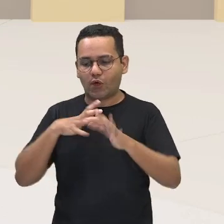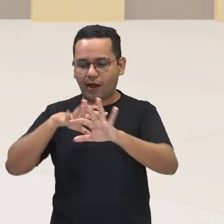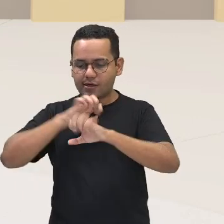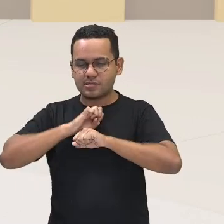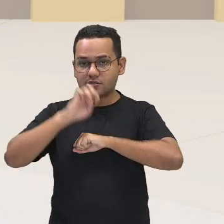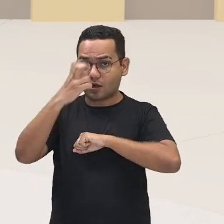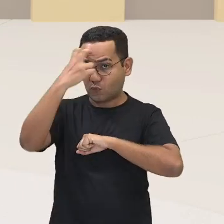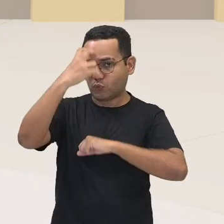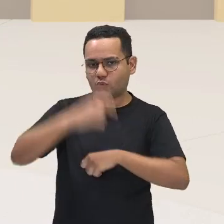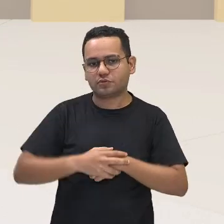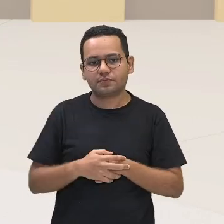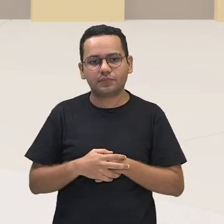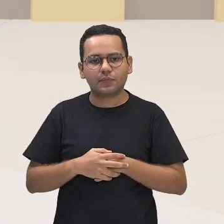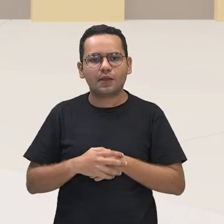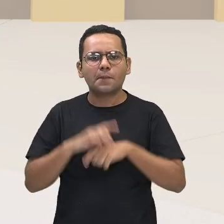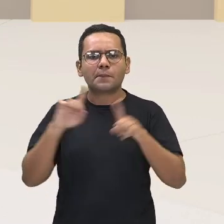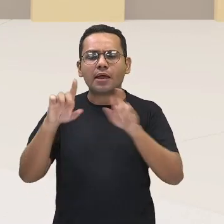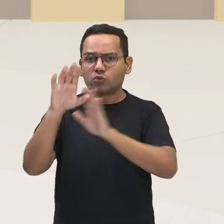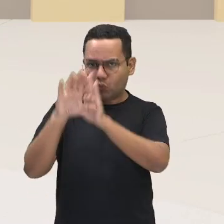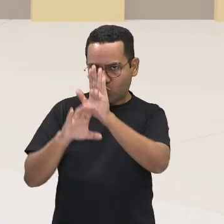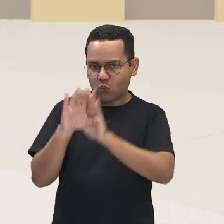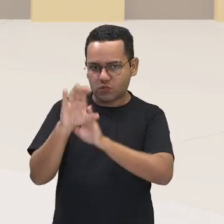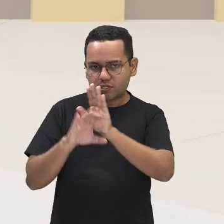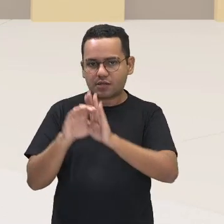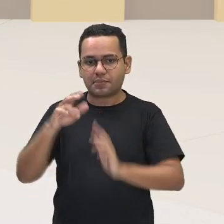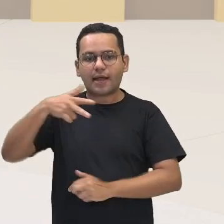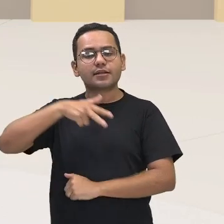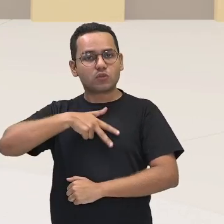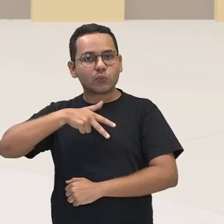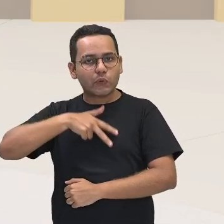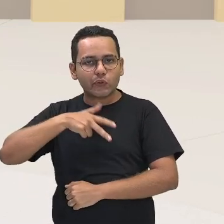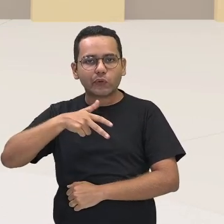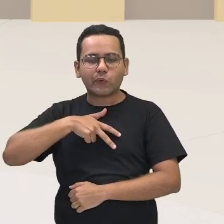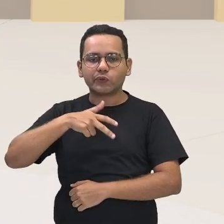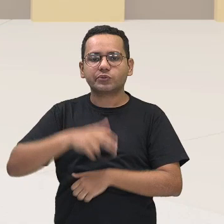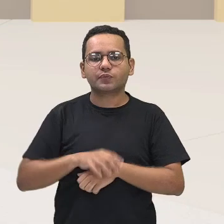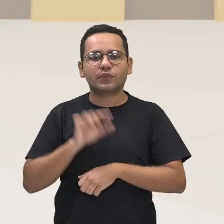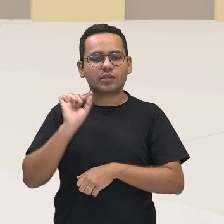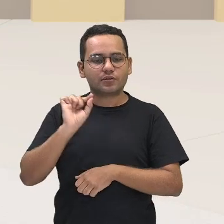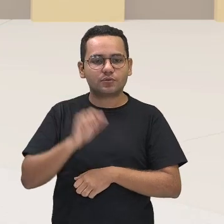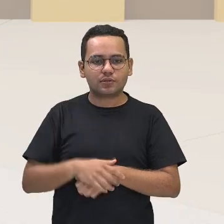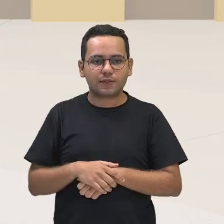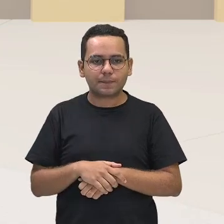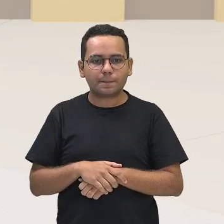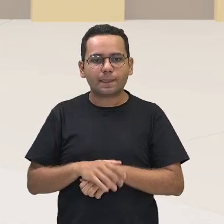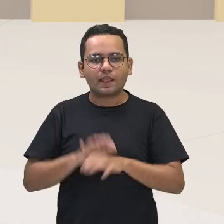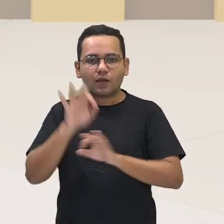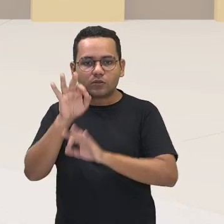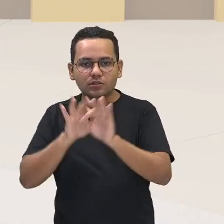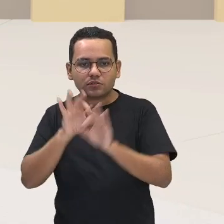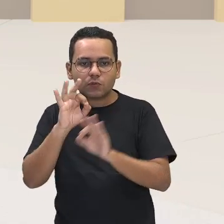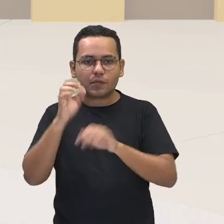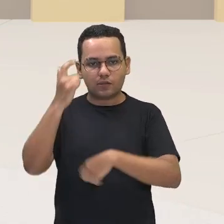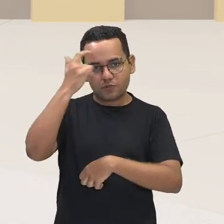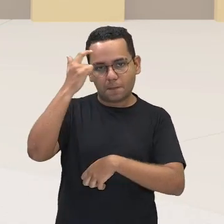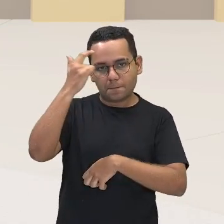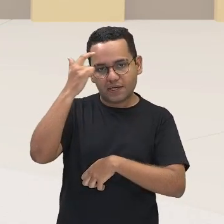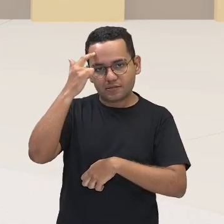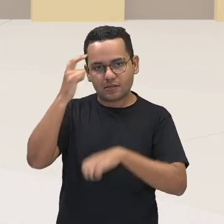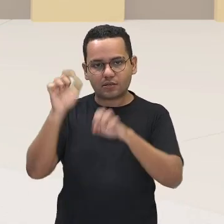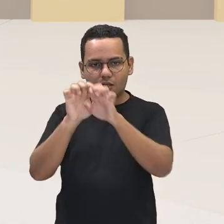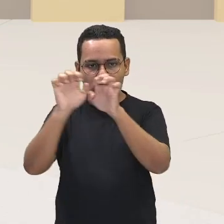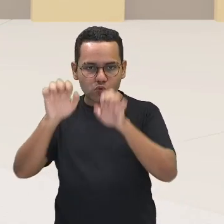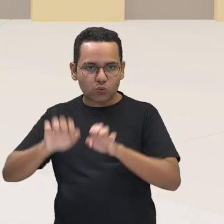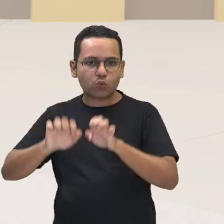cada agrupamento humano um conjunto de modos de proceder e pensar segundo estruturas